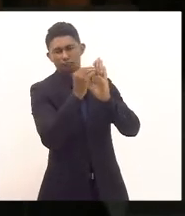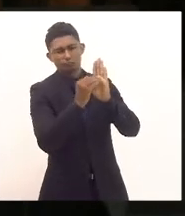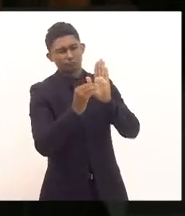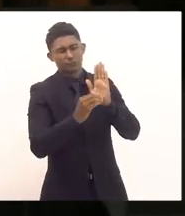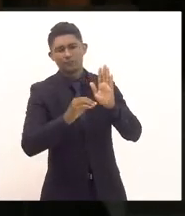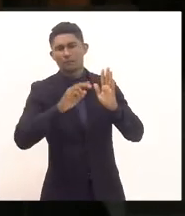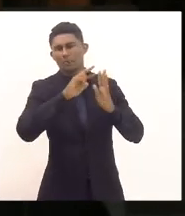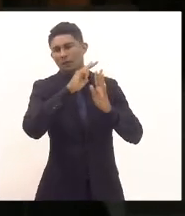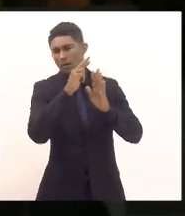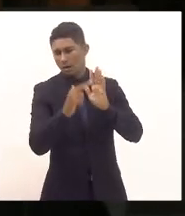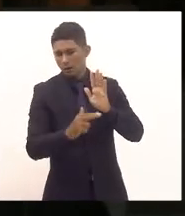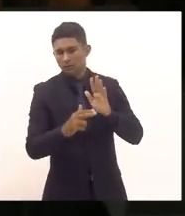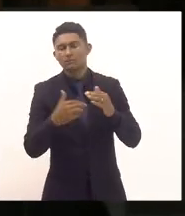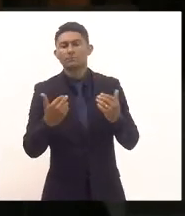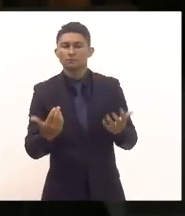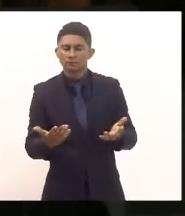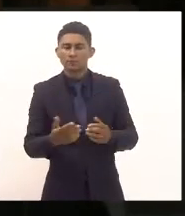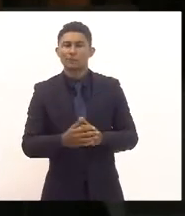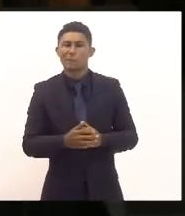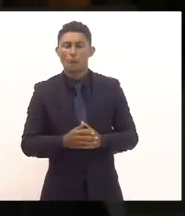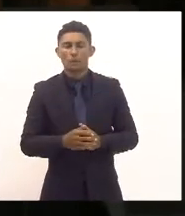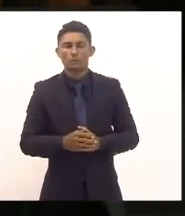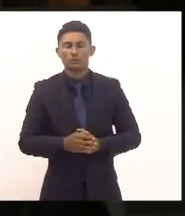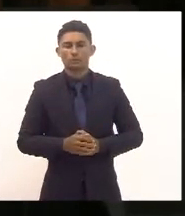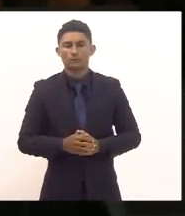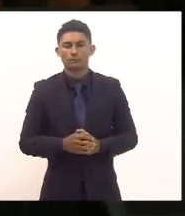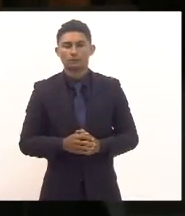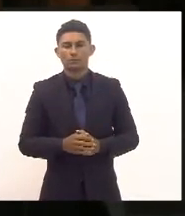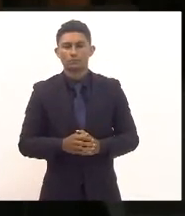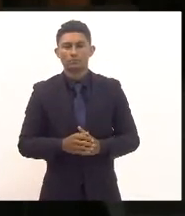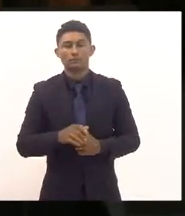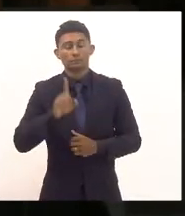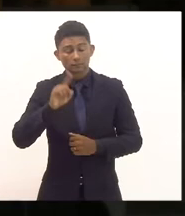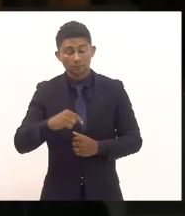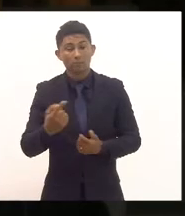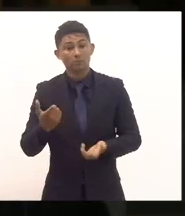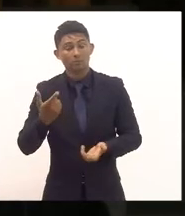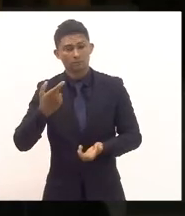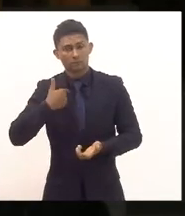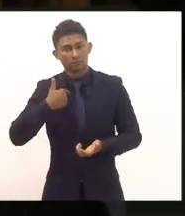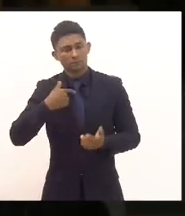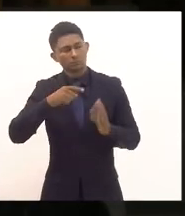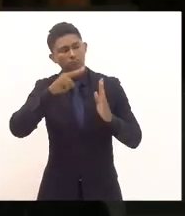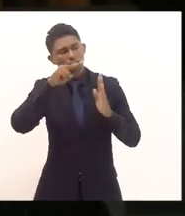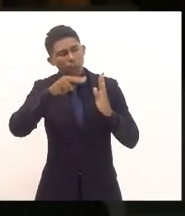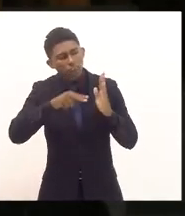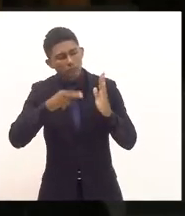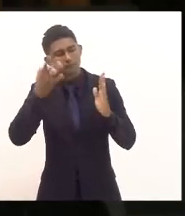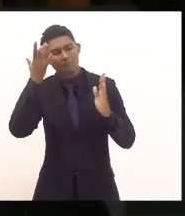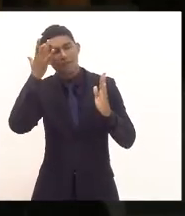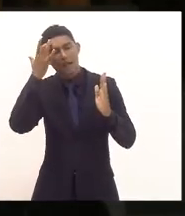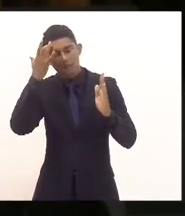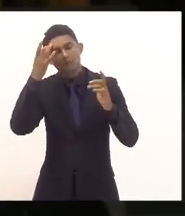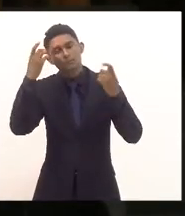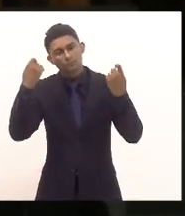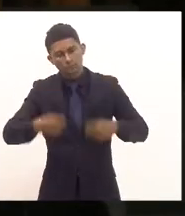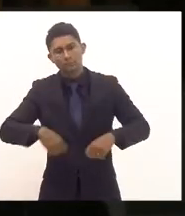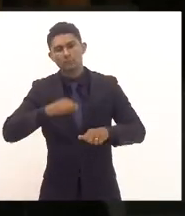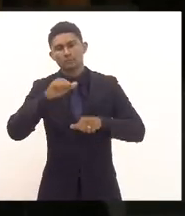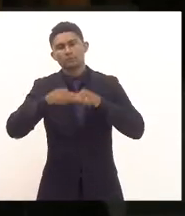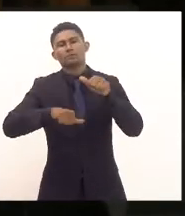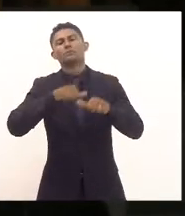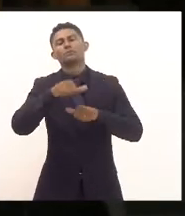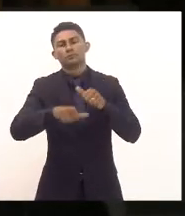foi ação com essas questões é que julgamos que tínhamos que corrigir as suas